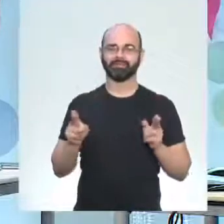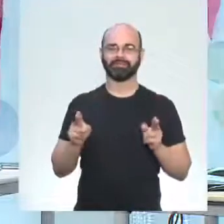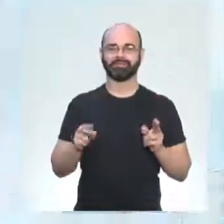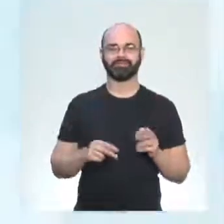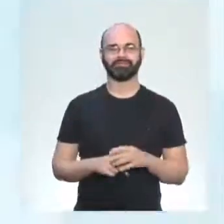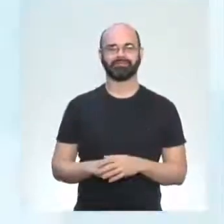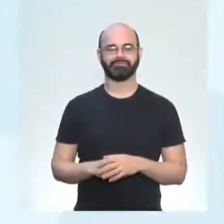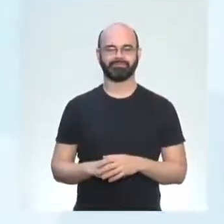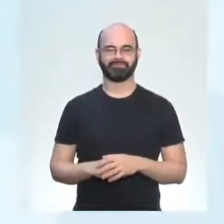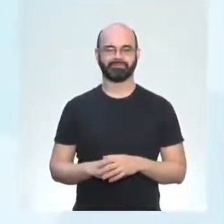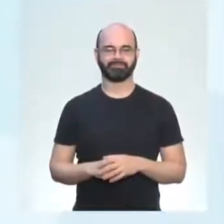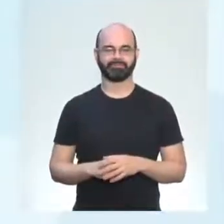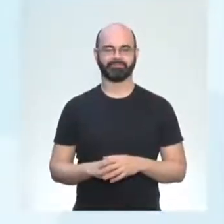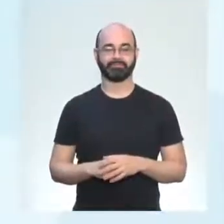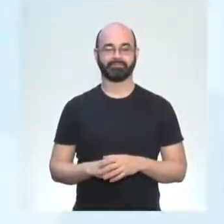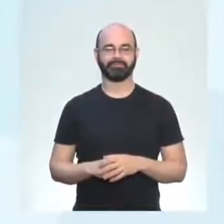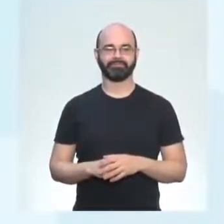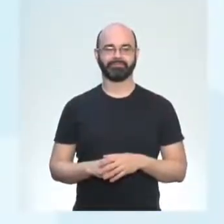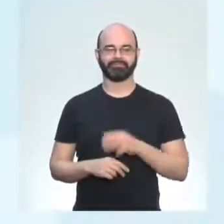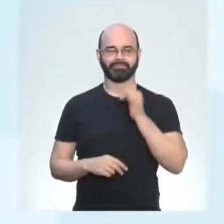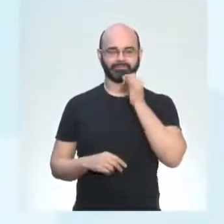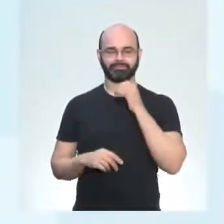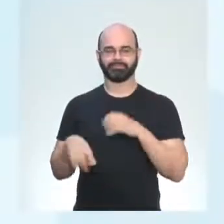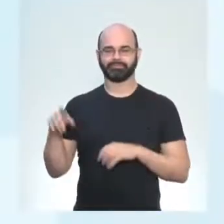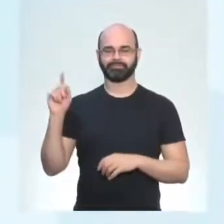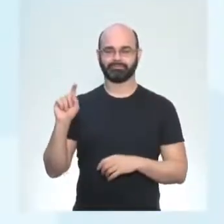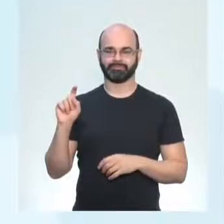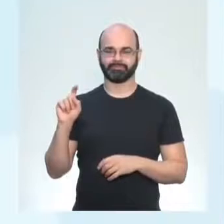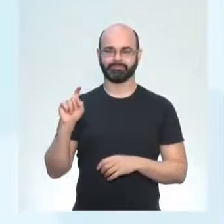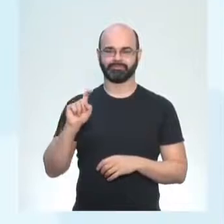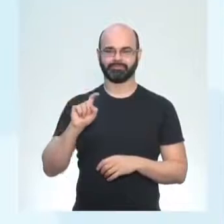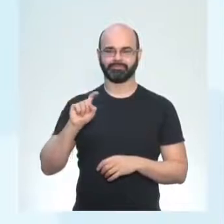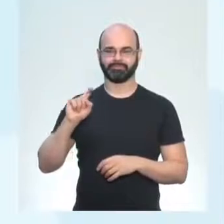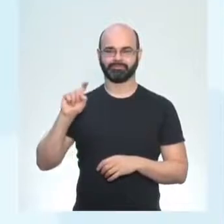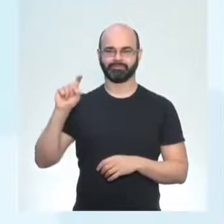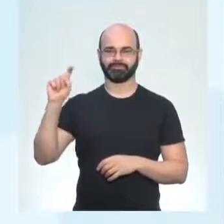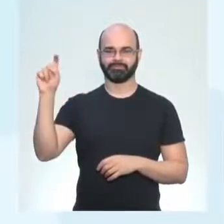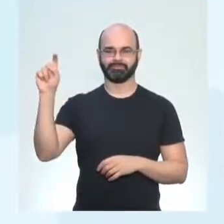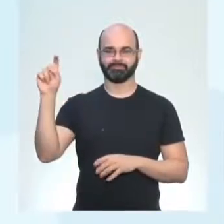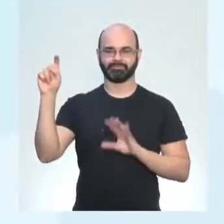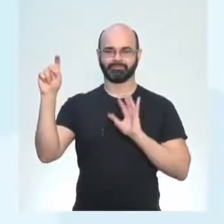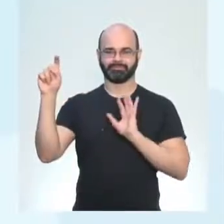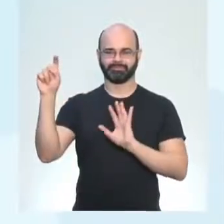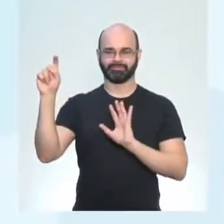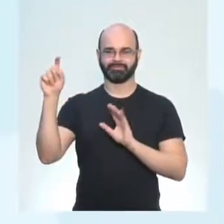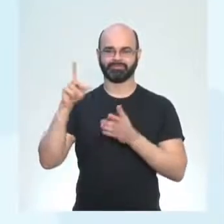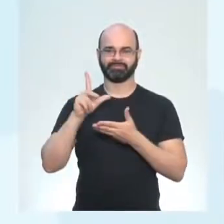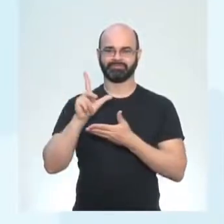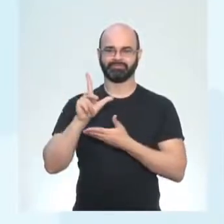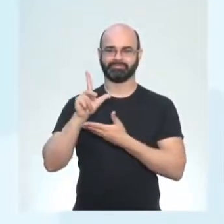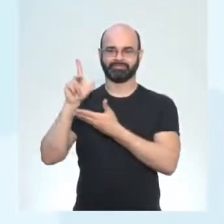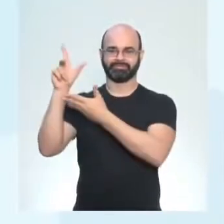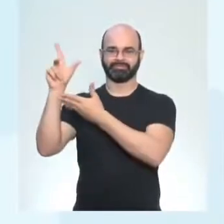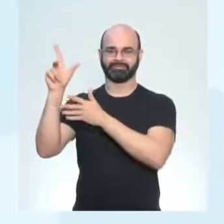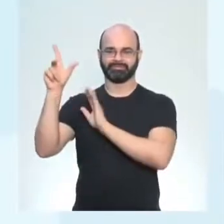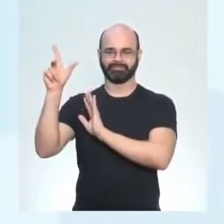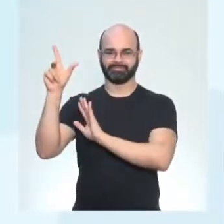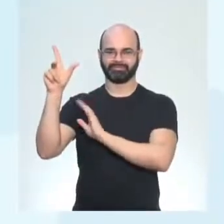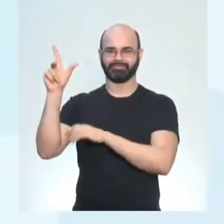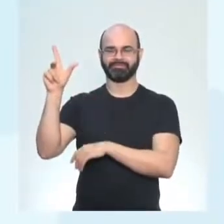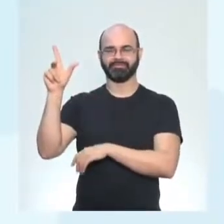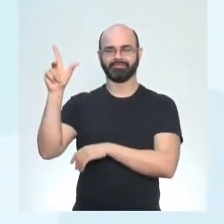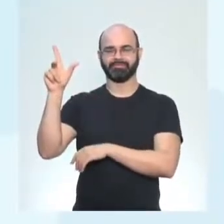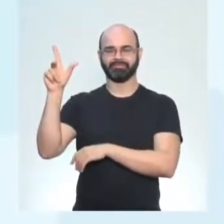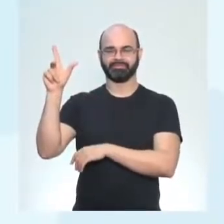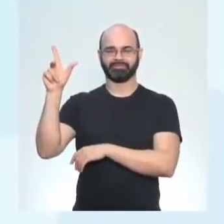nós temos, ó. Vamos subir aqui o nosso retângulo, né? Então nós podemos, retângulo não, o nosso cubo, perdão, de 10 por 10